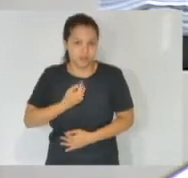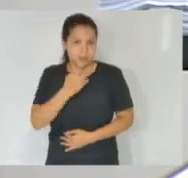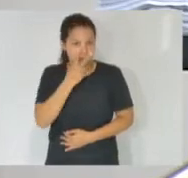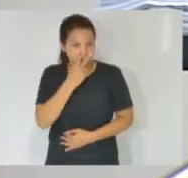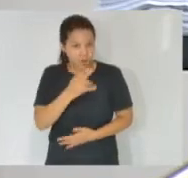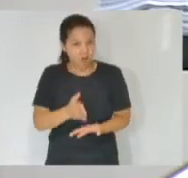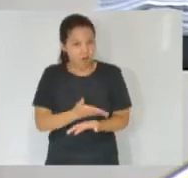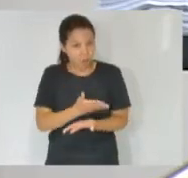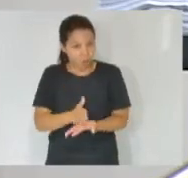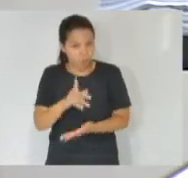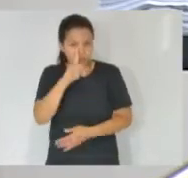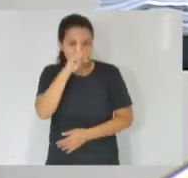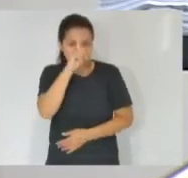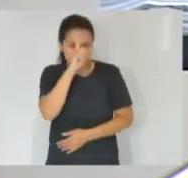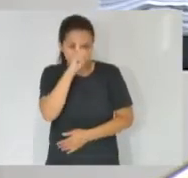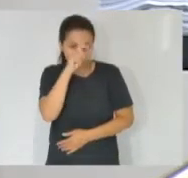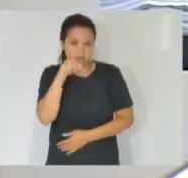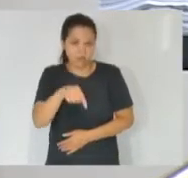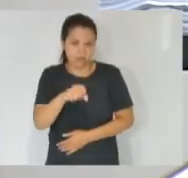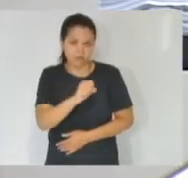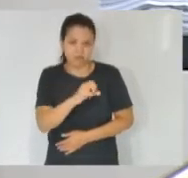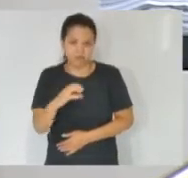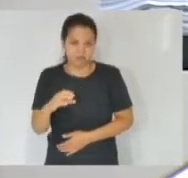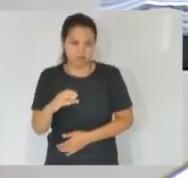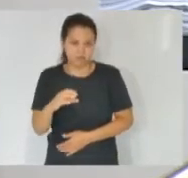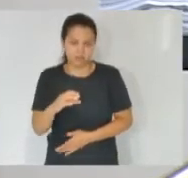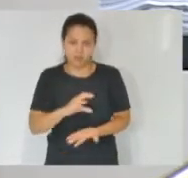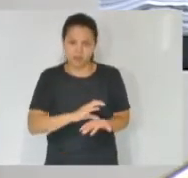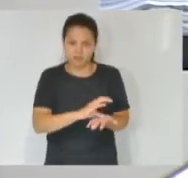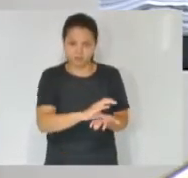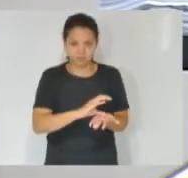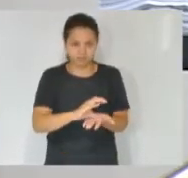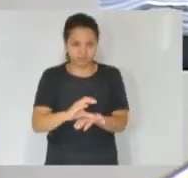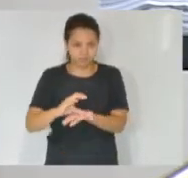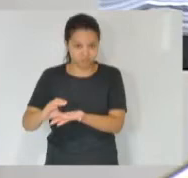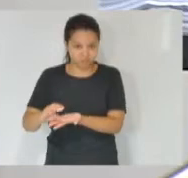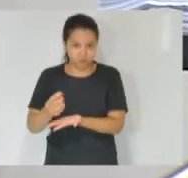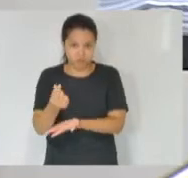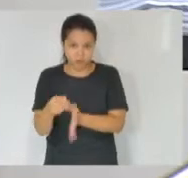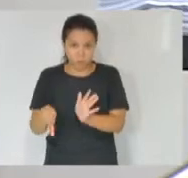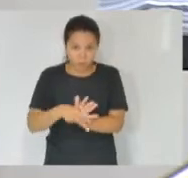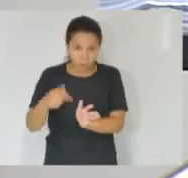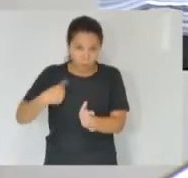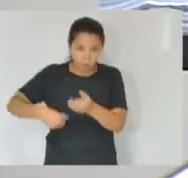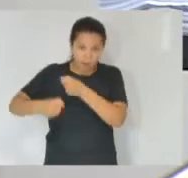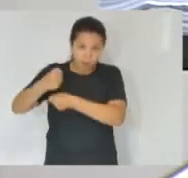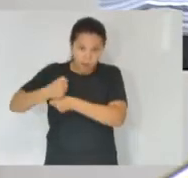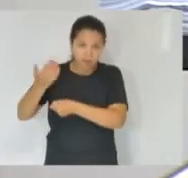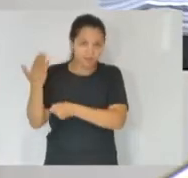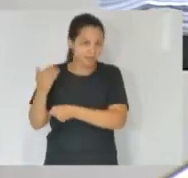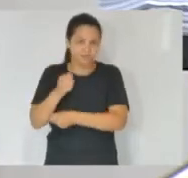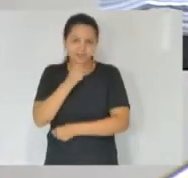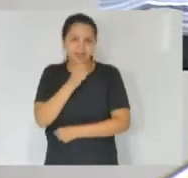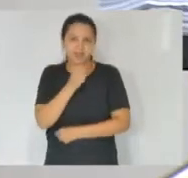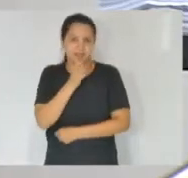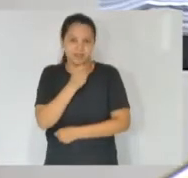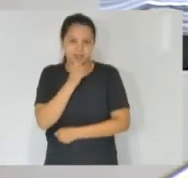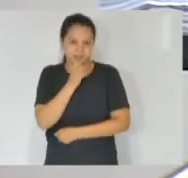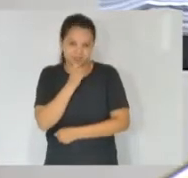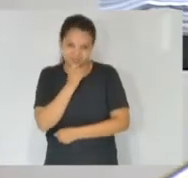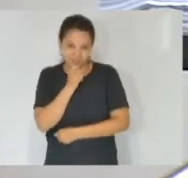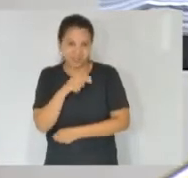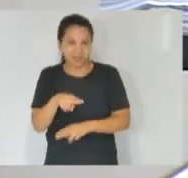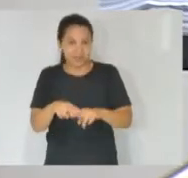hospitais catarinenses nem receberão mais os recursos do ano passado. E por isso